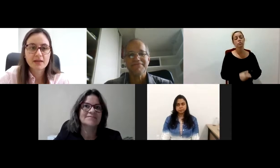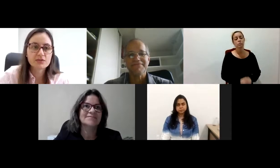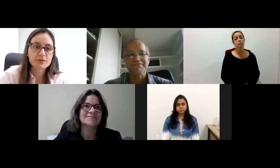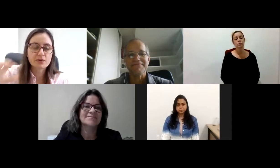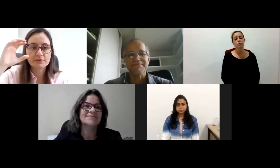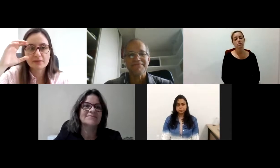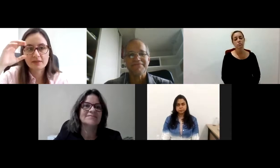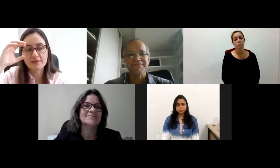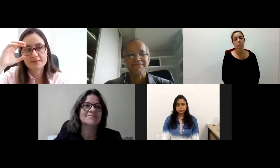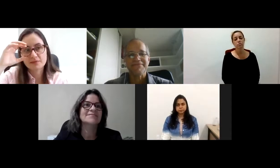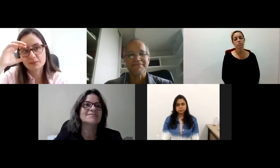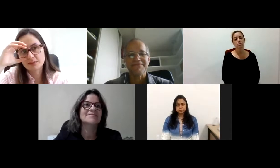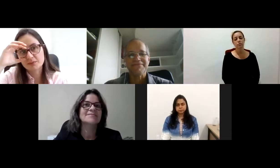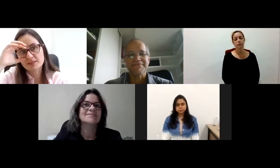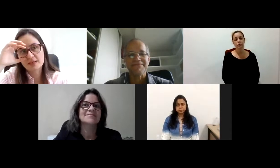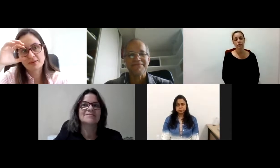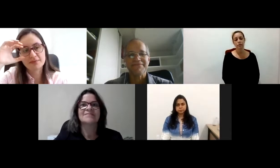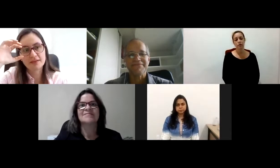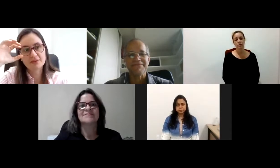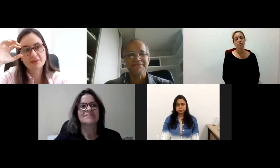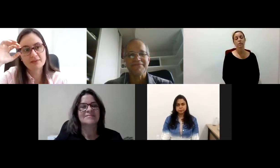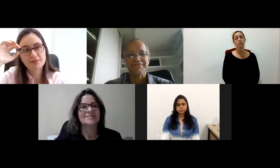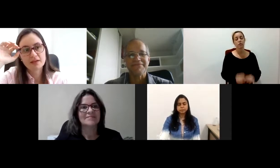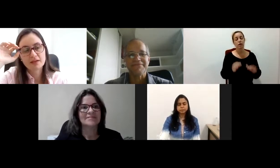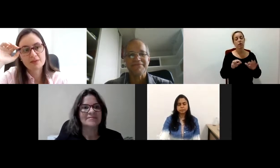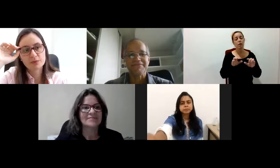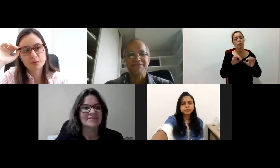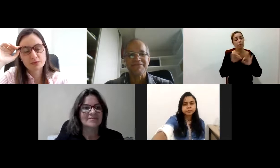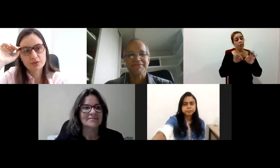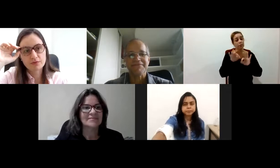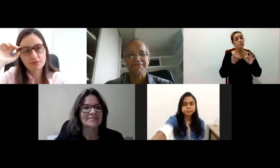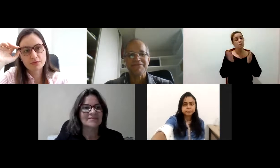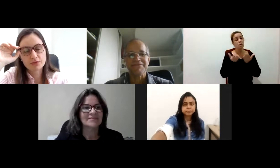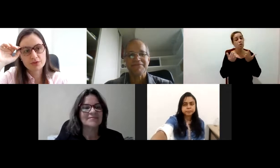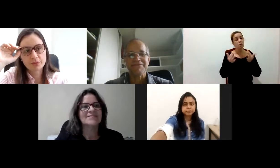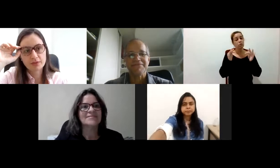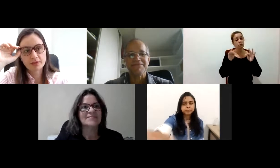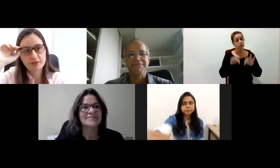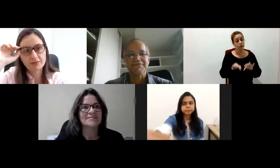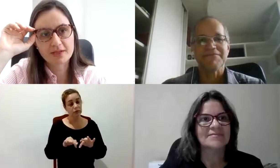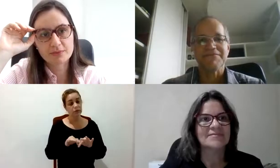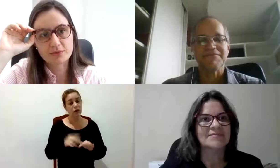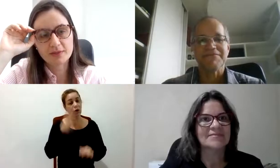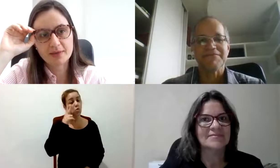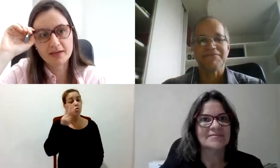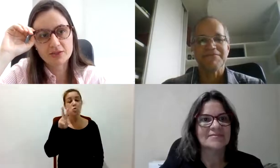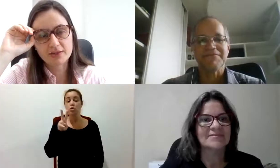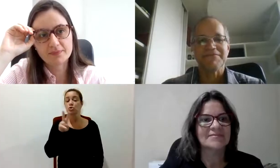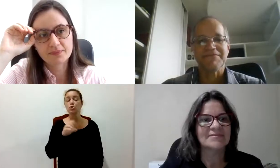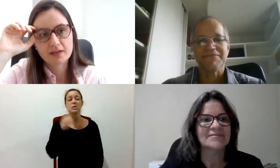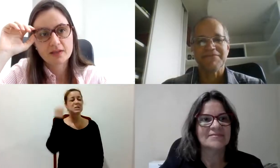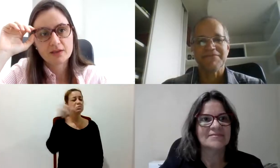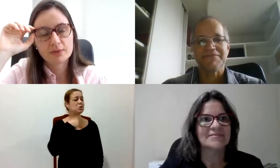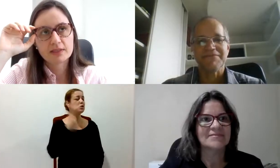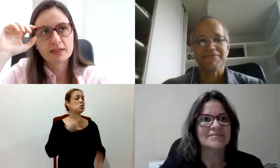É isso, pessoal. Vamos encerrar o evento, né? Foi muito produtivo, 2 dias de muita conversa, muito debate,